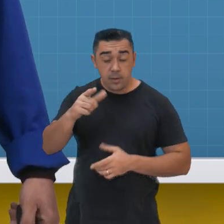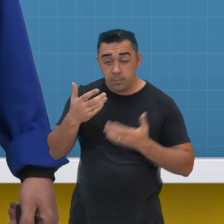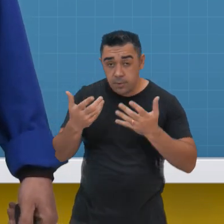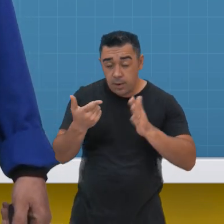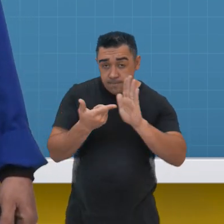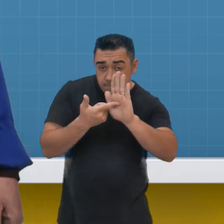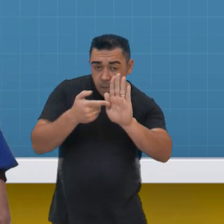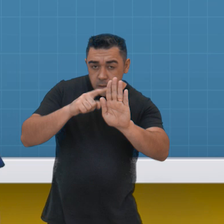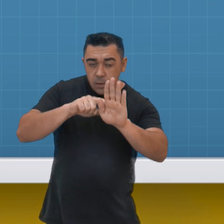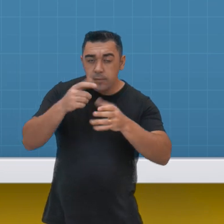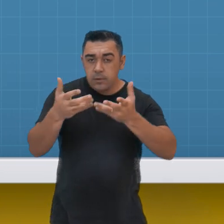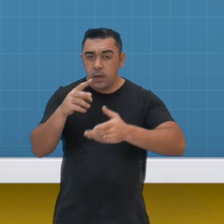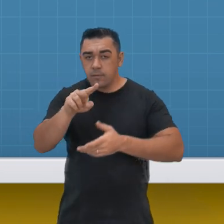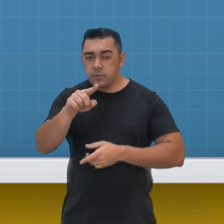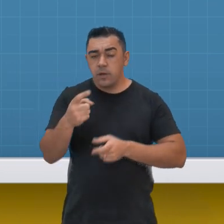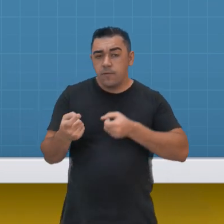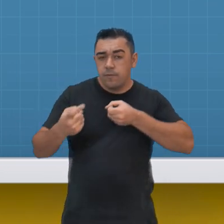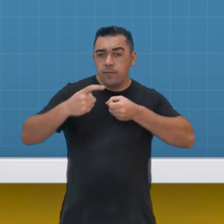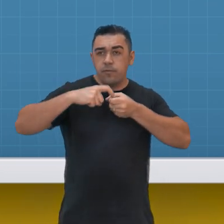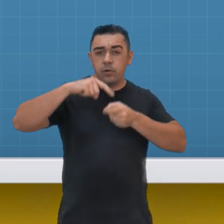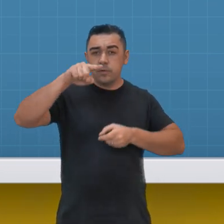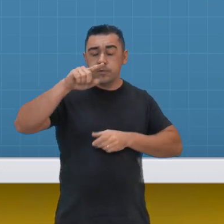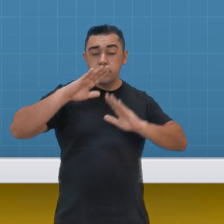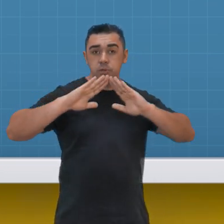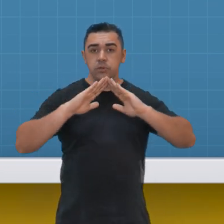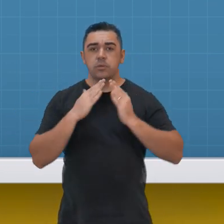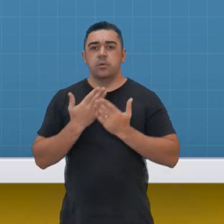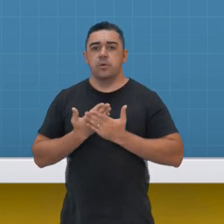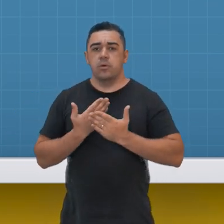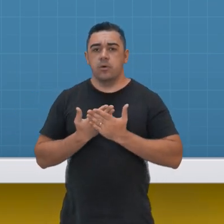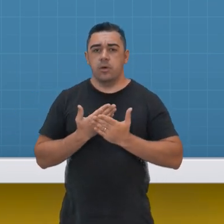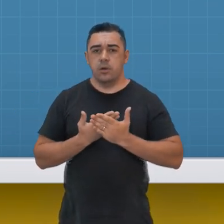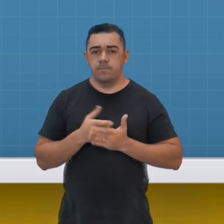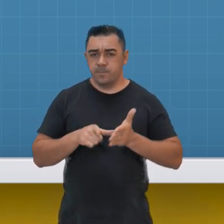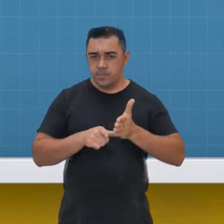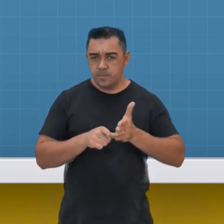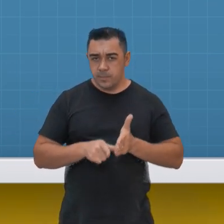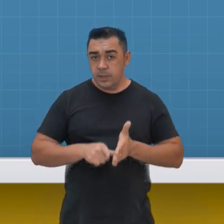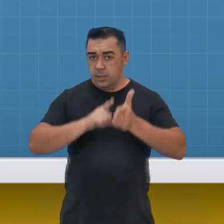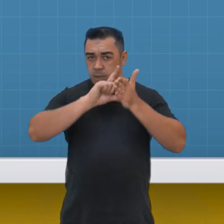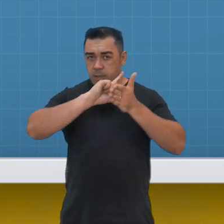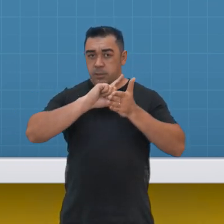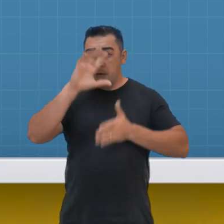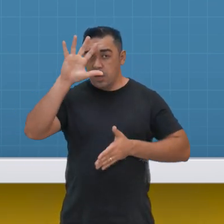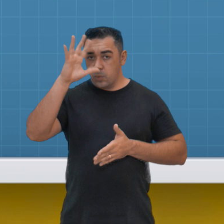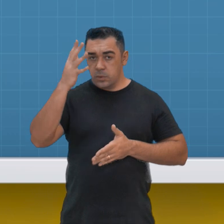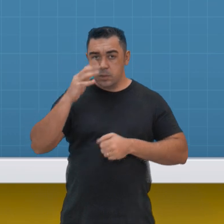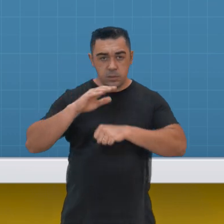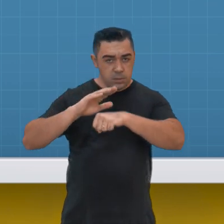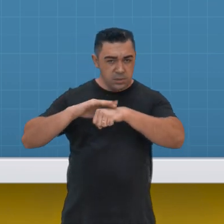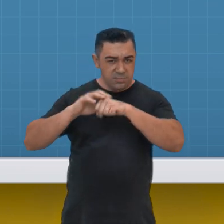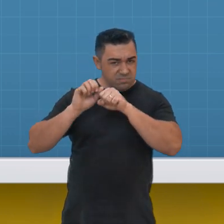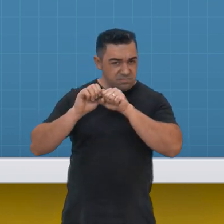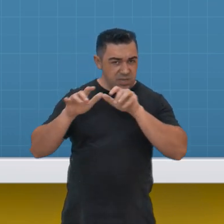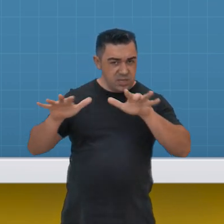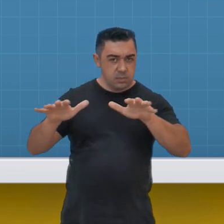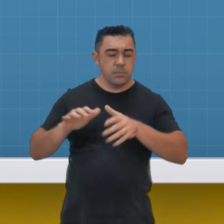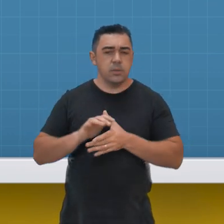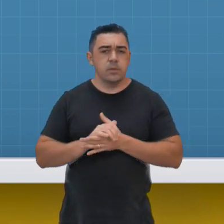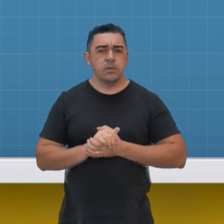Agora, eu quero que você volte lá para o seu universo da escola, antes de acontecer essa parada.